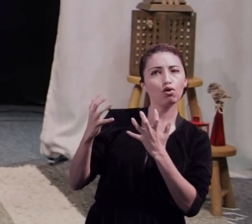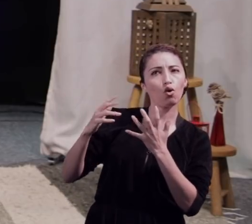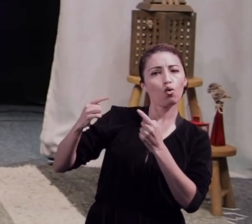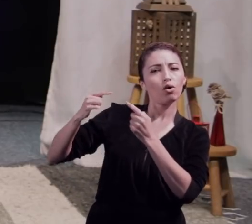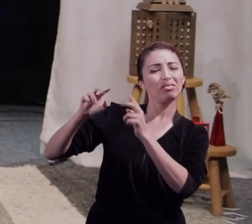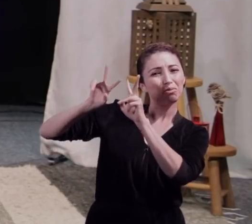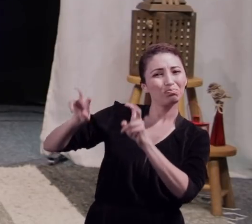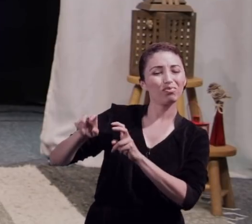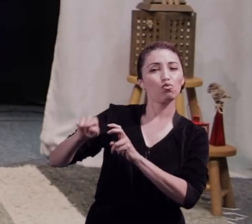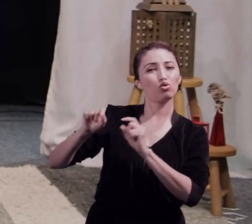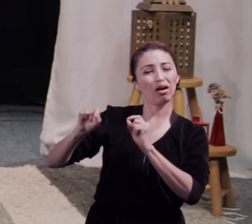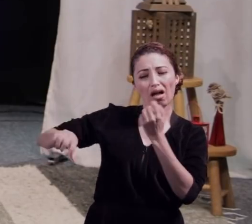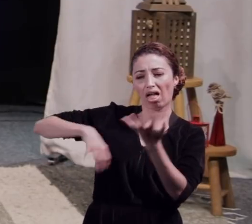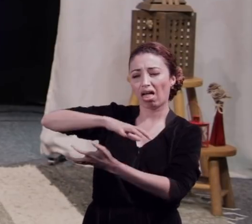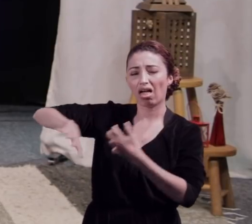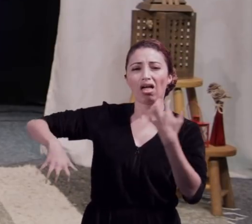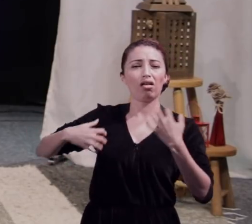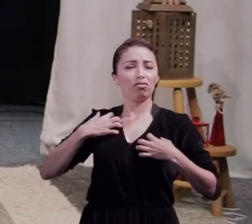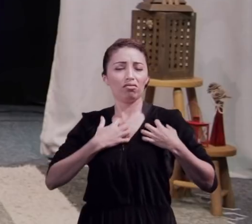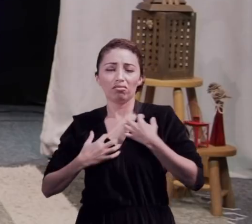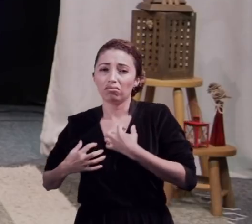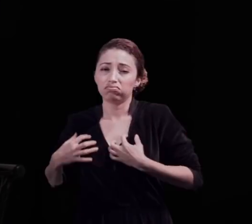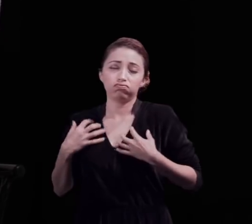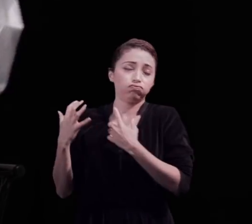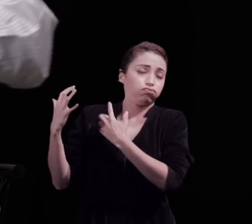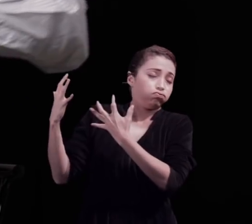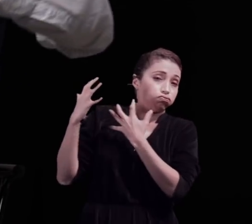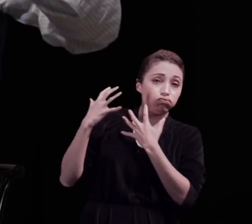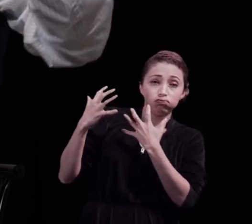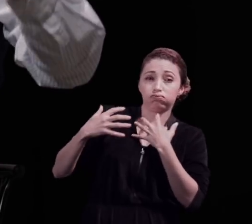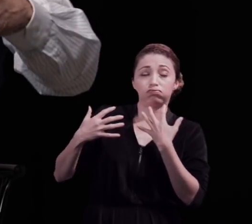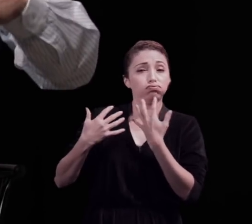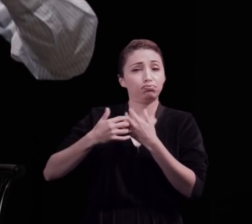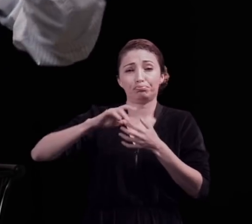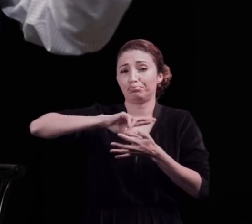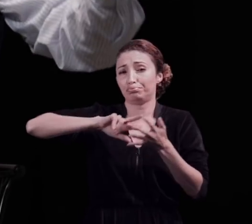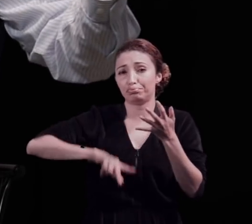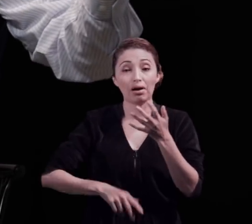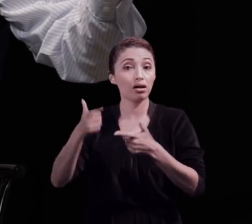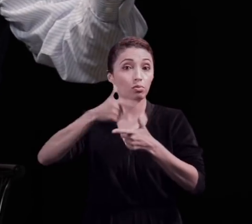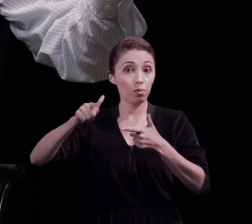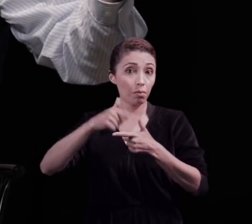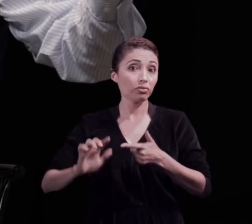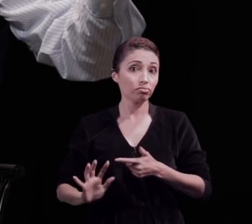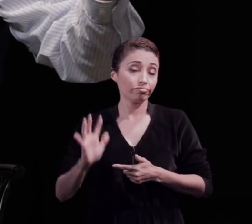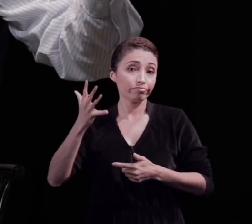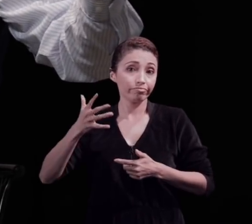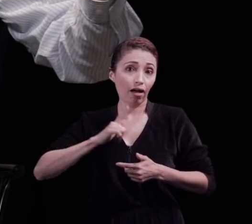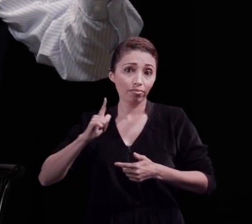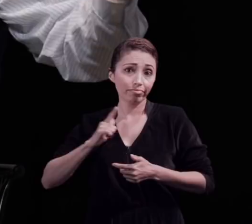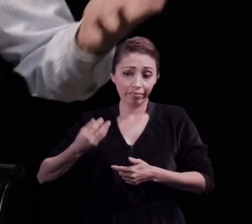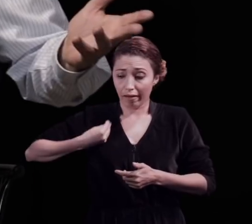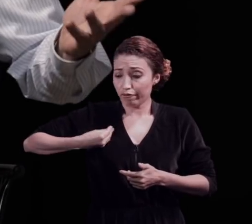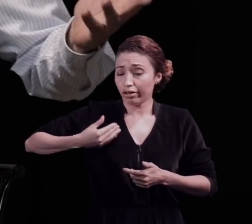aflição, tribulação, angústia e outros tantos dilemas que nós vamos